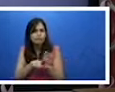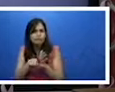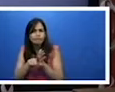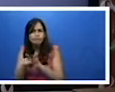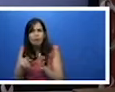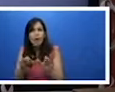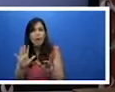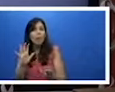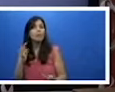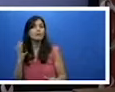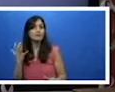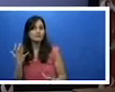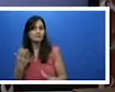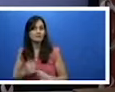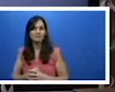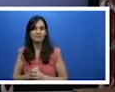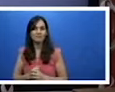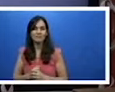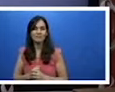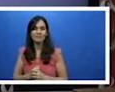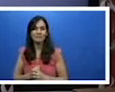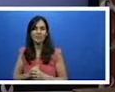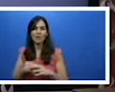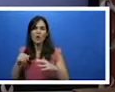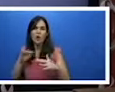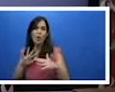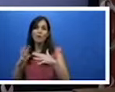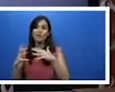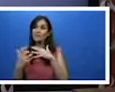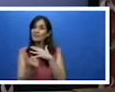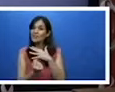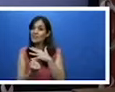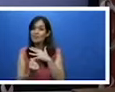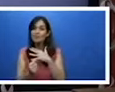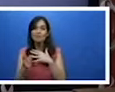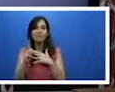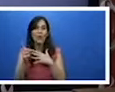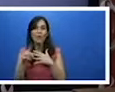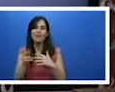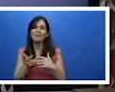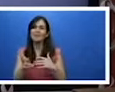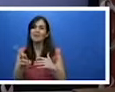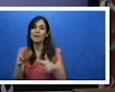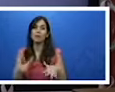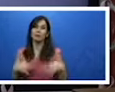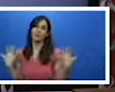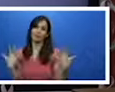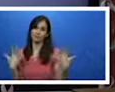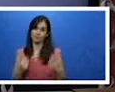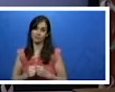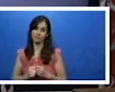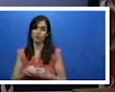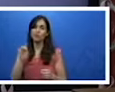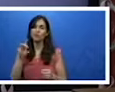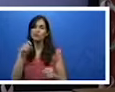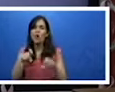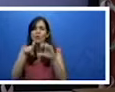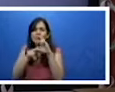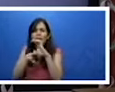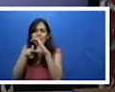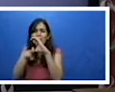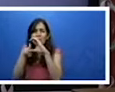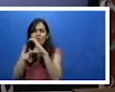O desfecho nem sempre é surpreendente. O papel do detetive é, às vezes, exercido